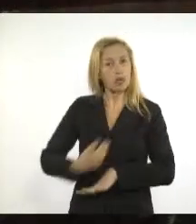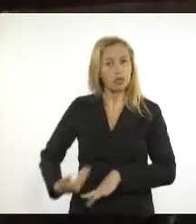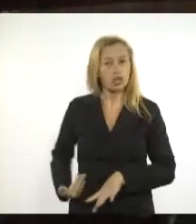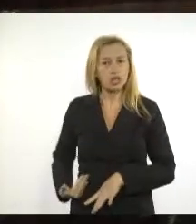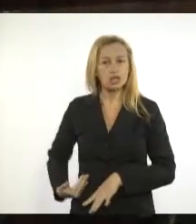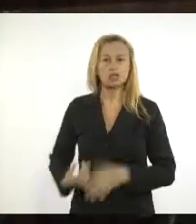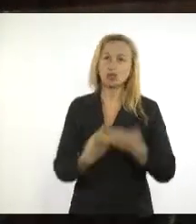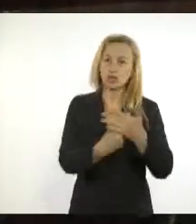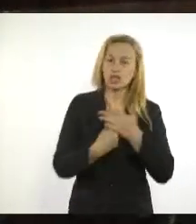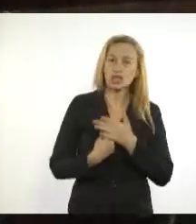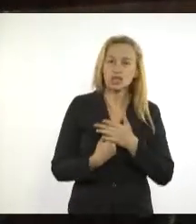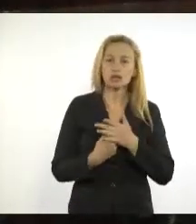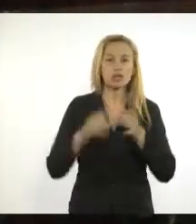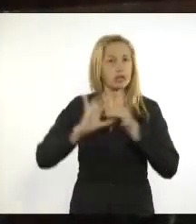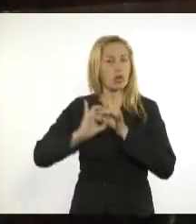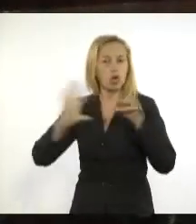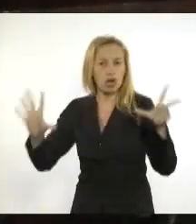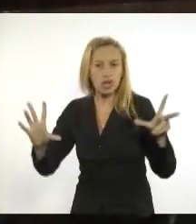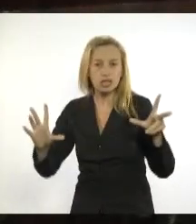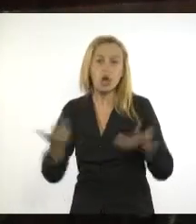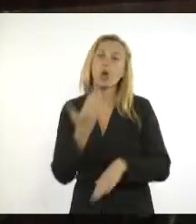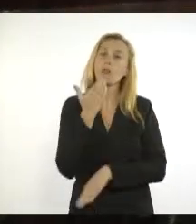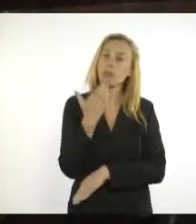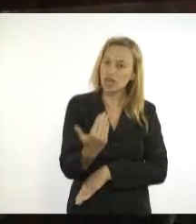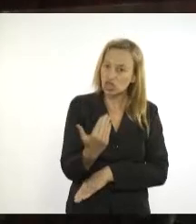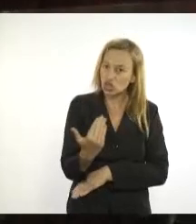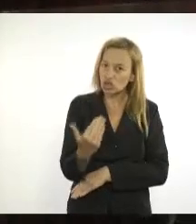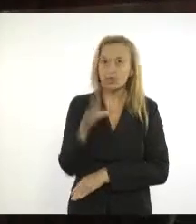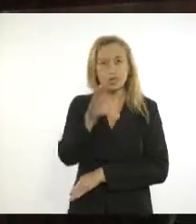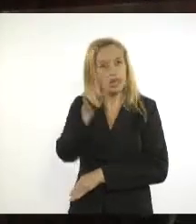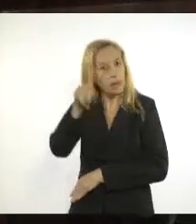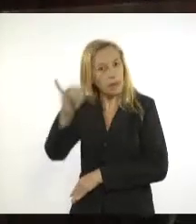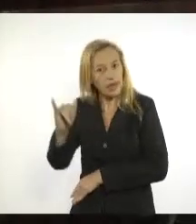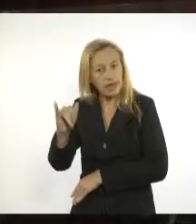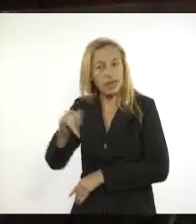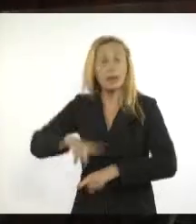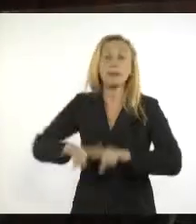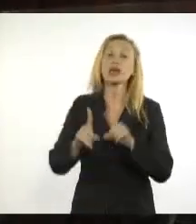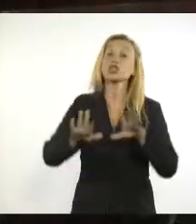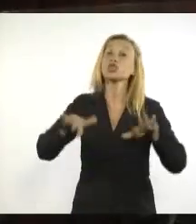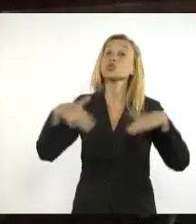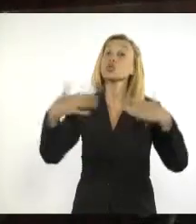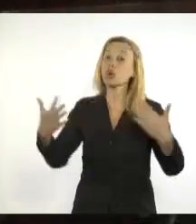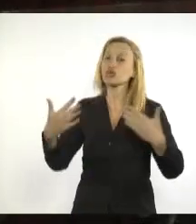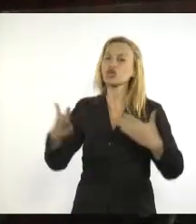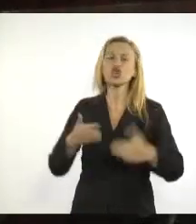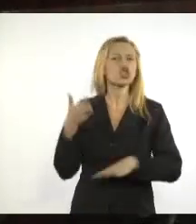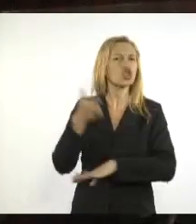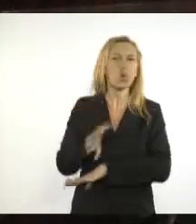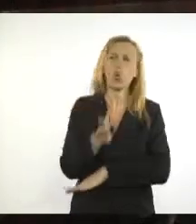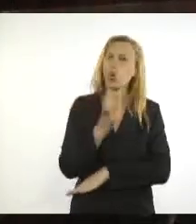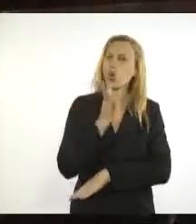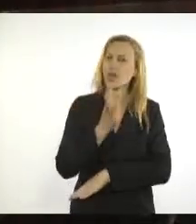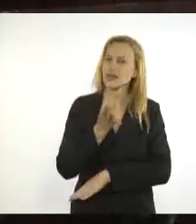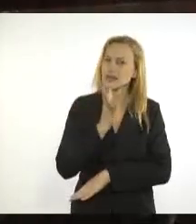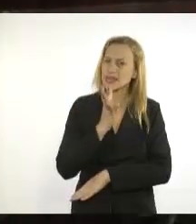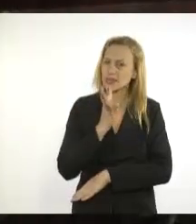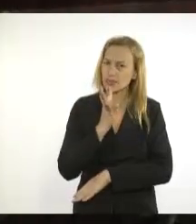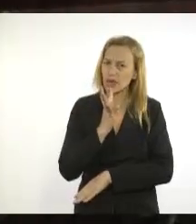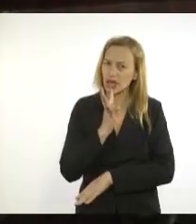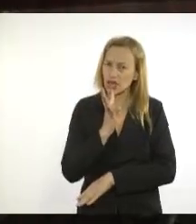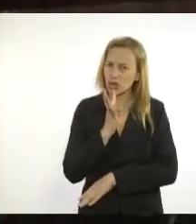das signatárias do pedido de CPI. Mas quando chegou ao